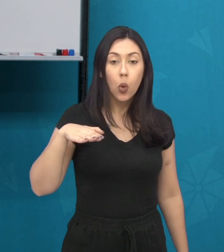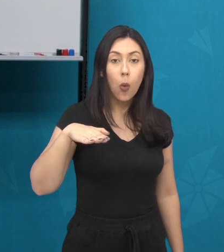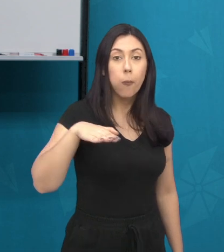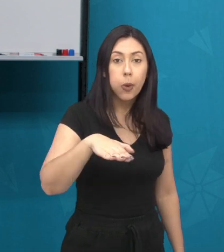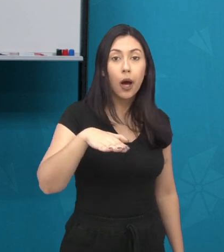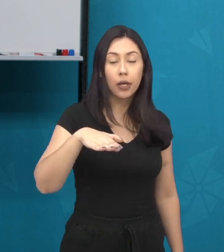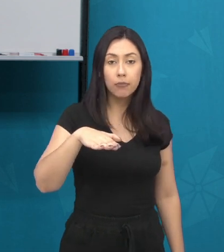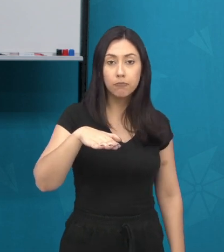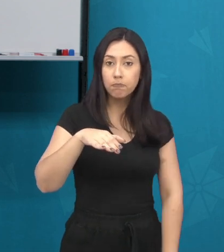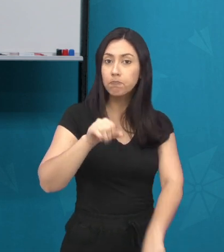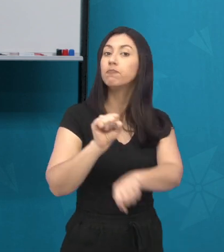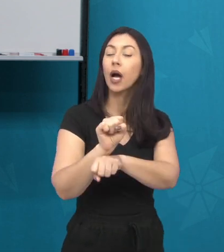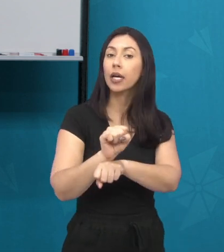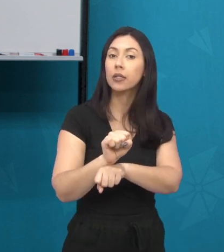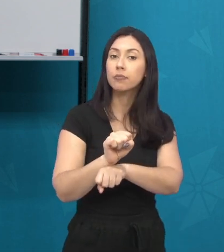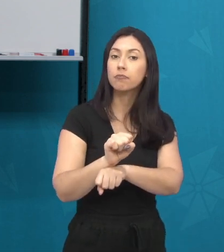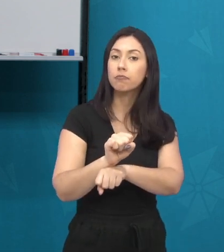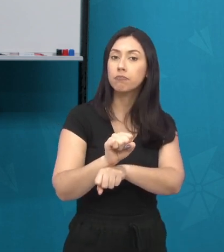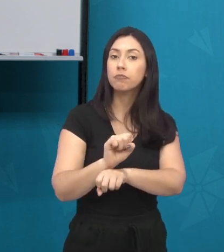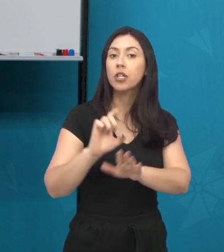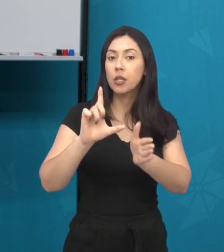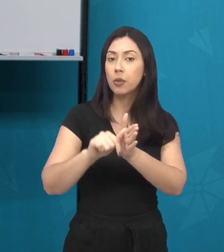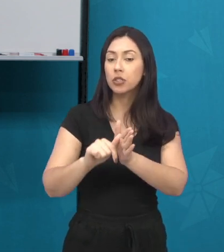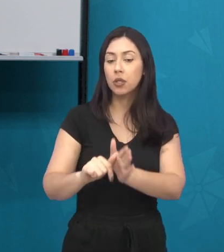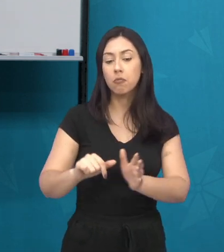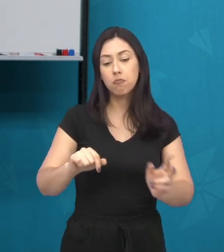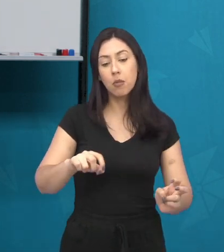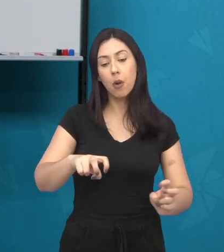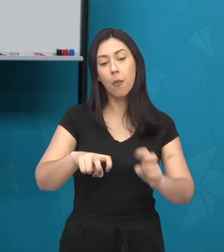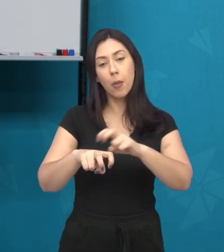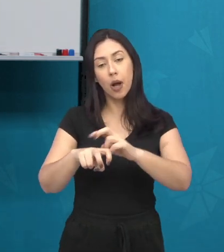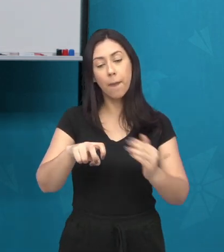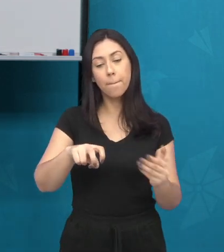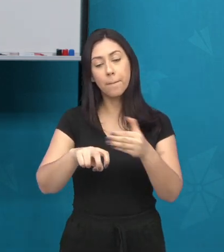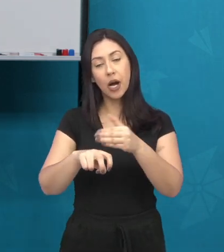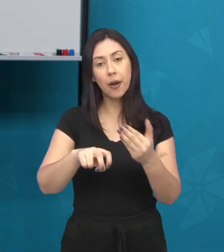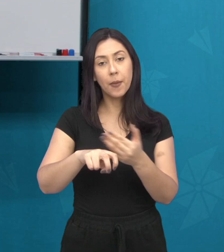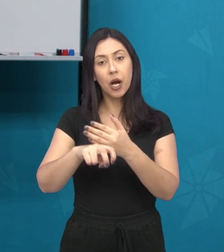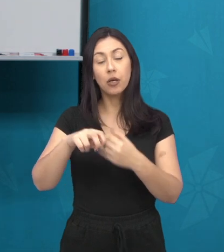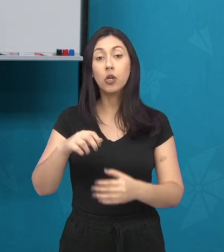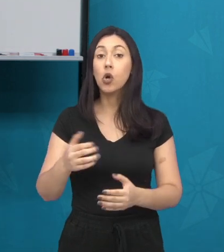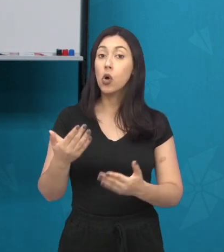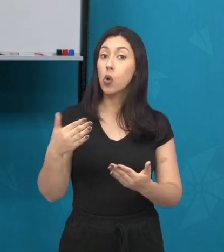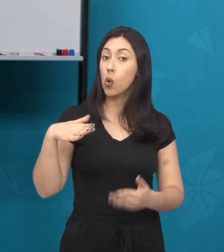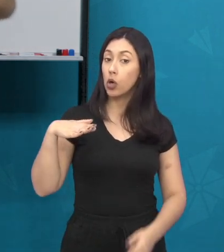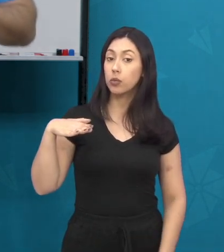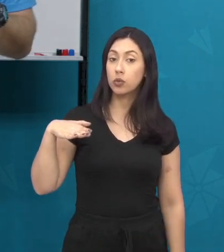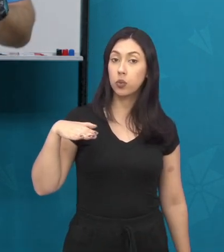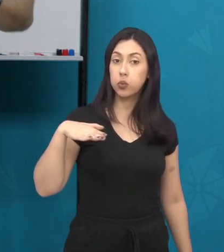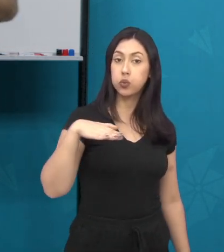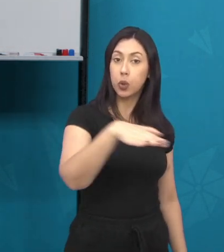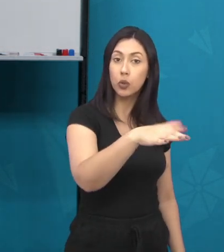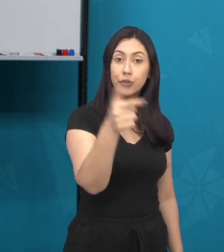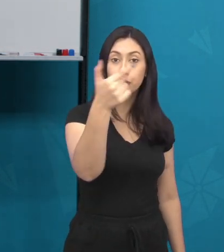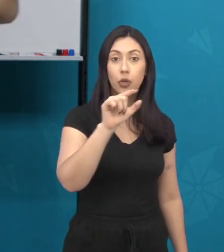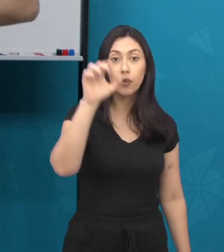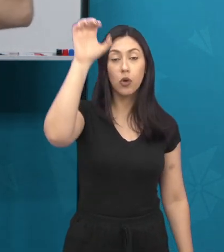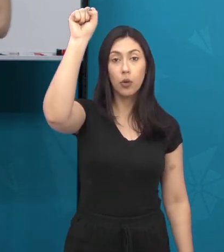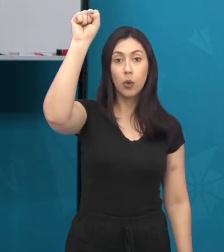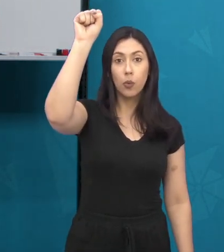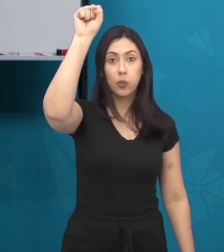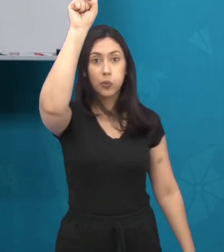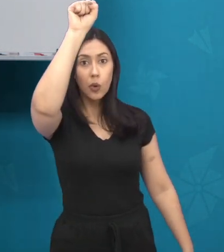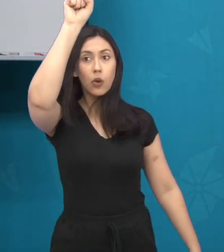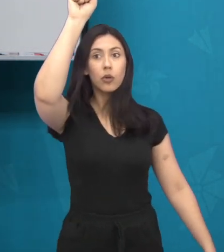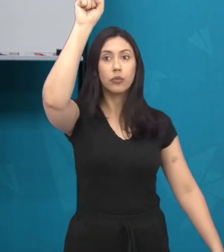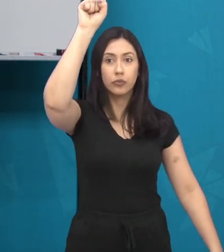as pessoas embar desembarcam embarcam quando o ônibus vai começar a acelerar você não sente o seu corpo ficar para trás